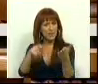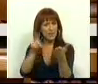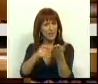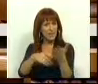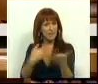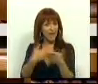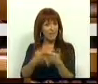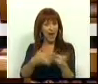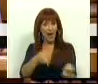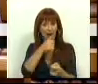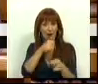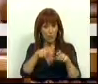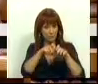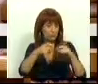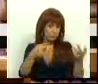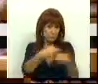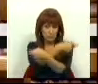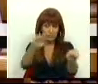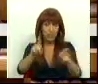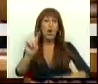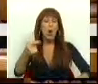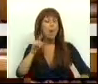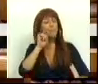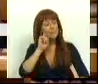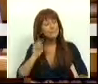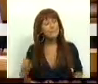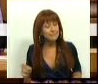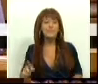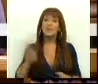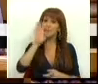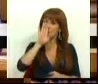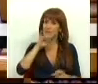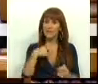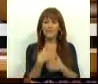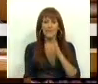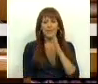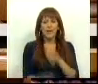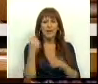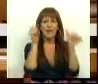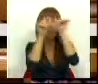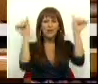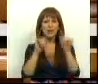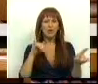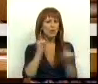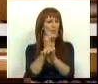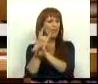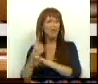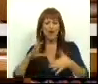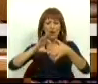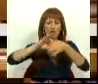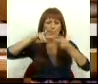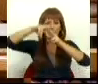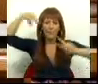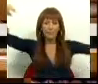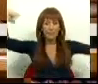para o abastecimento e saneamento só seria assegurado no caso da constituição de sistemas multimunicipais, onde